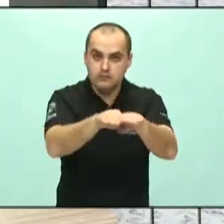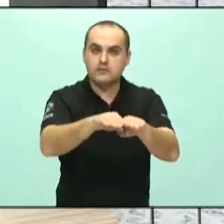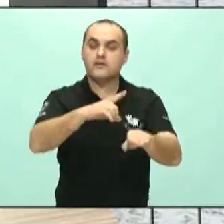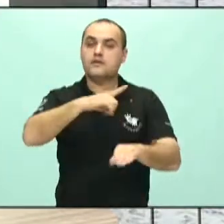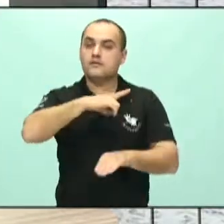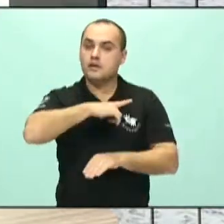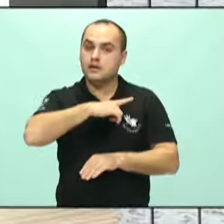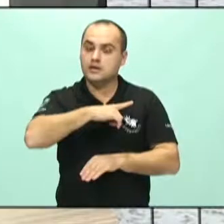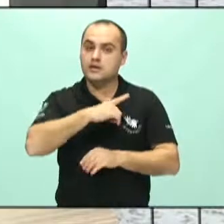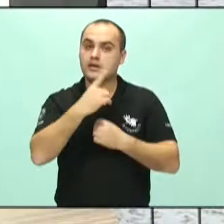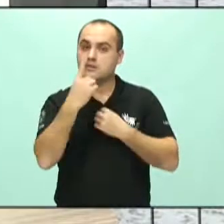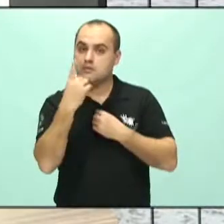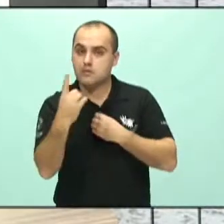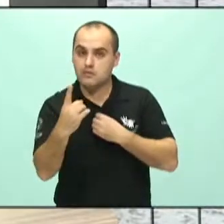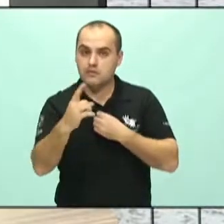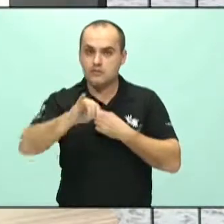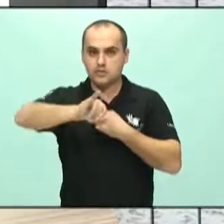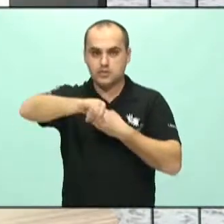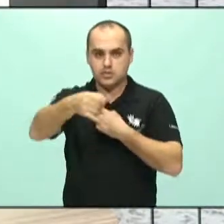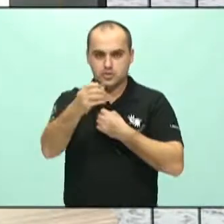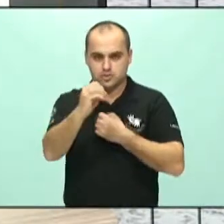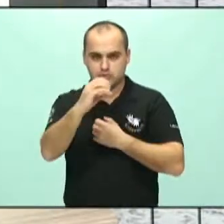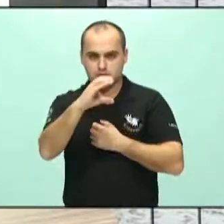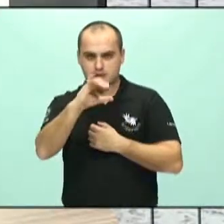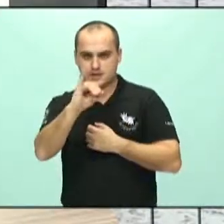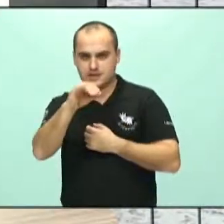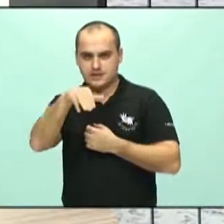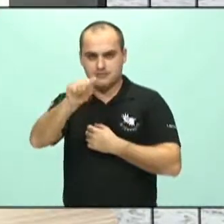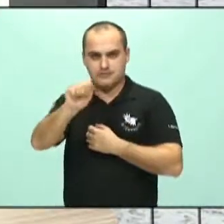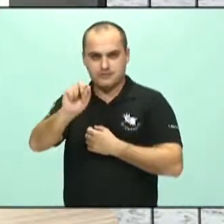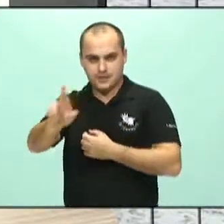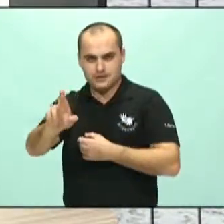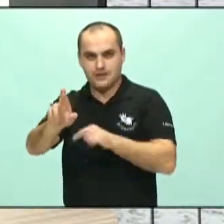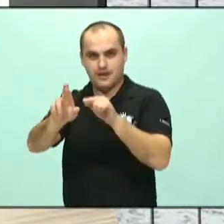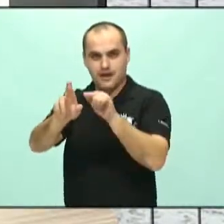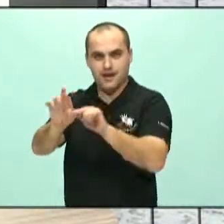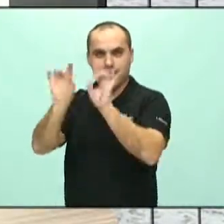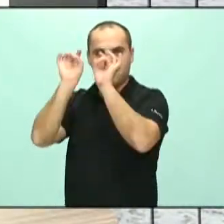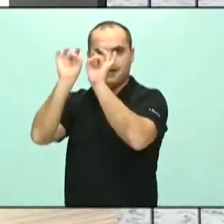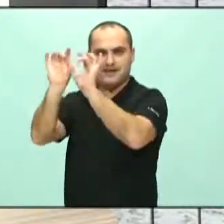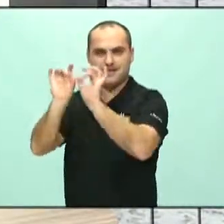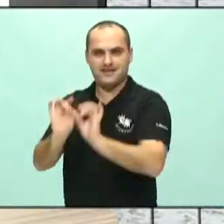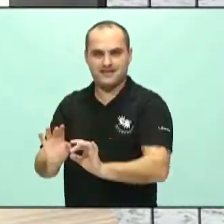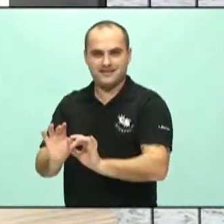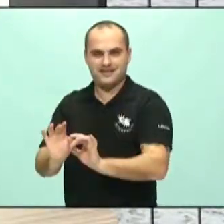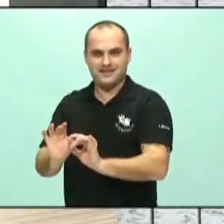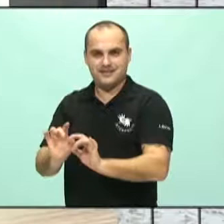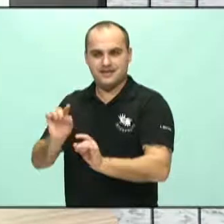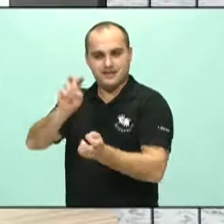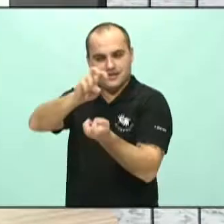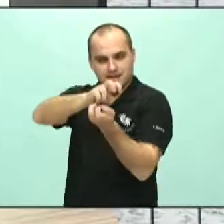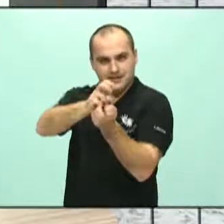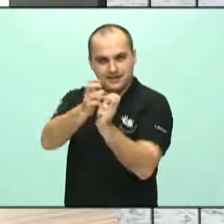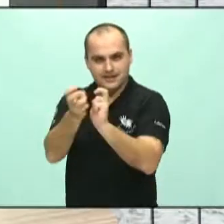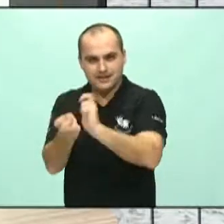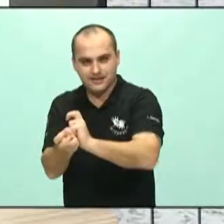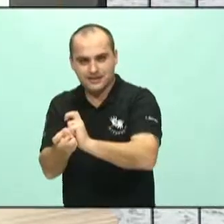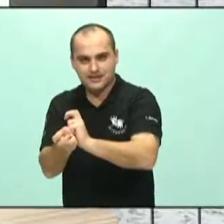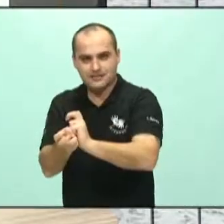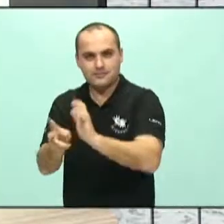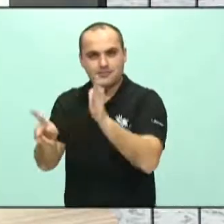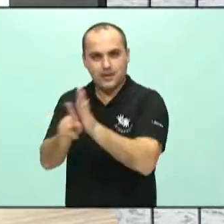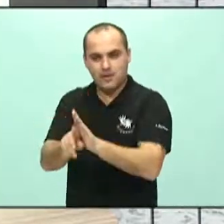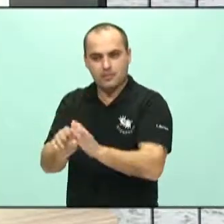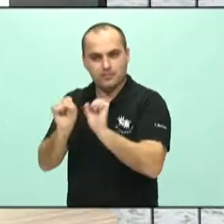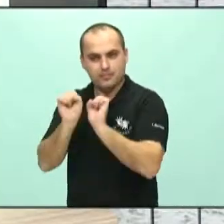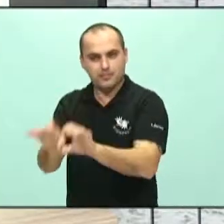instrutor Josimar de Araújo, que ele é especialista em também utilizar a capoeira para o ensino